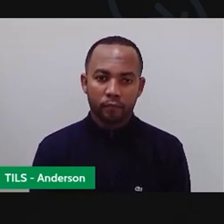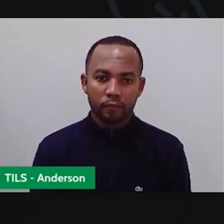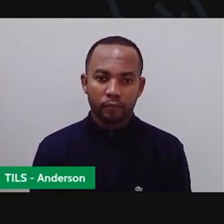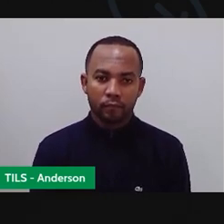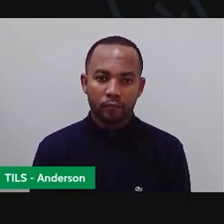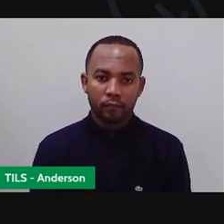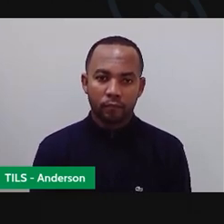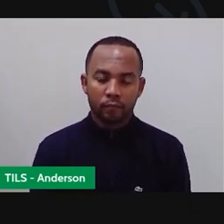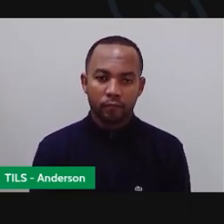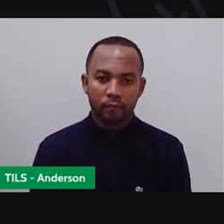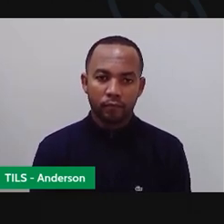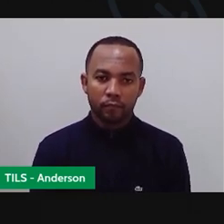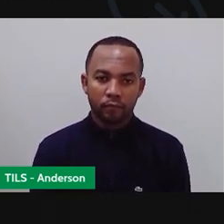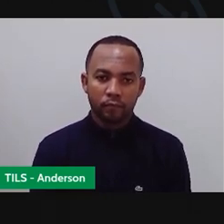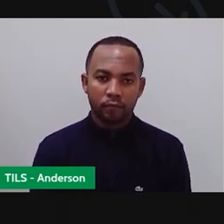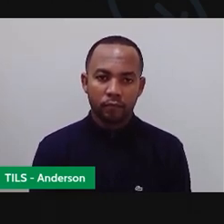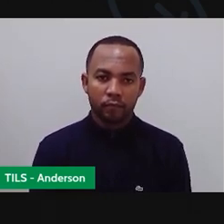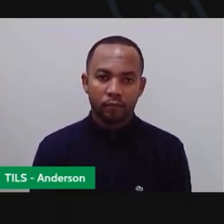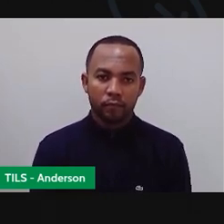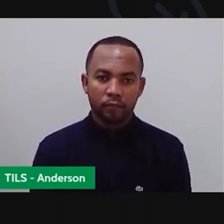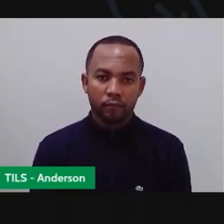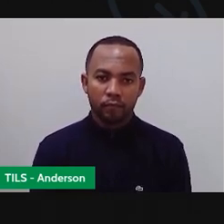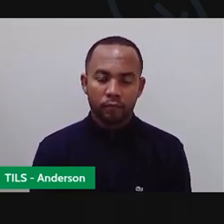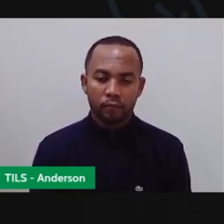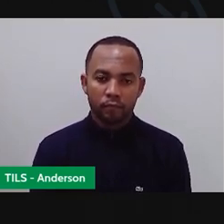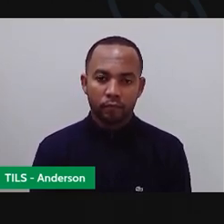isso aqui olha só quatro